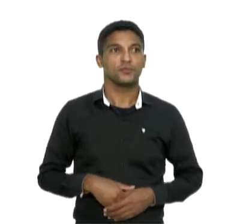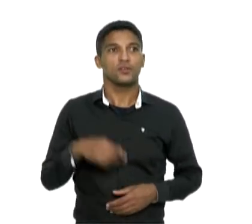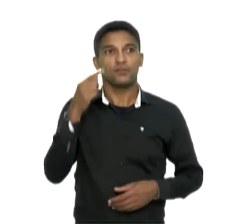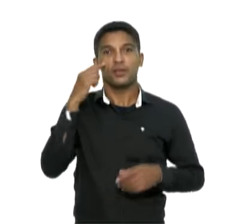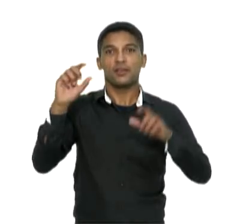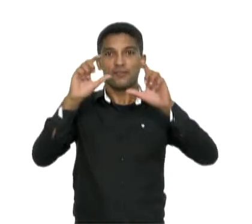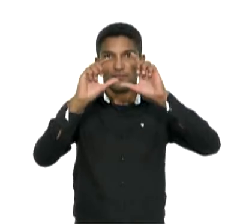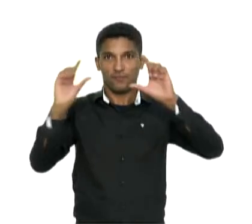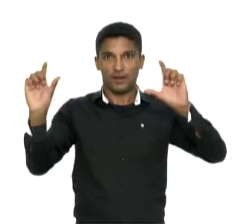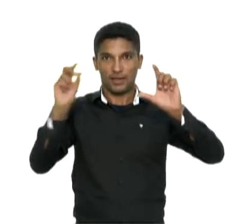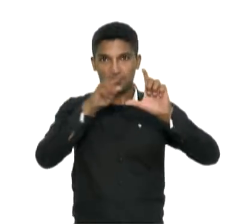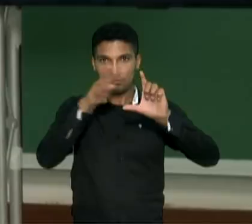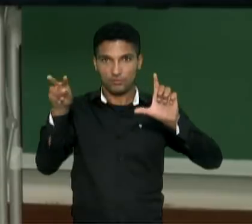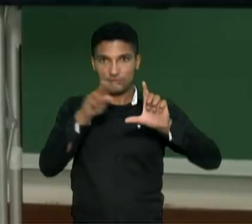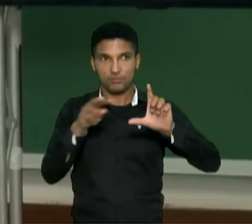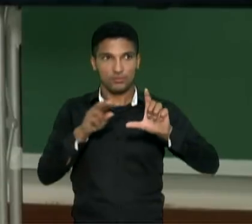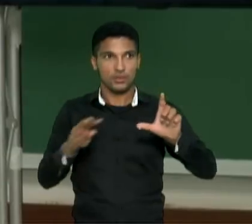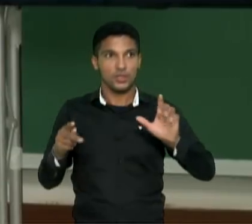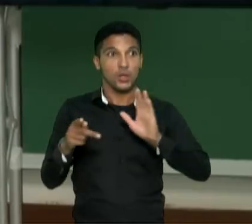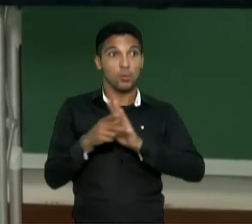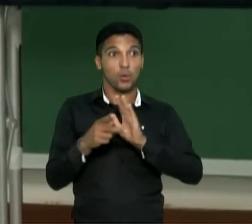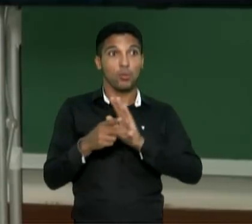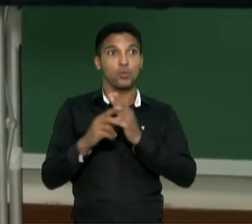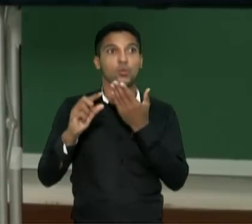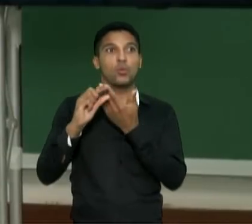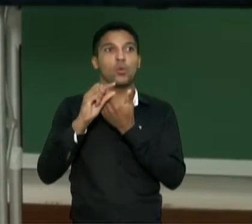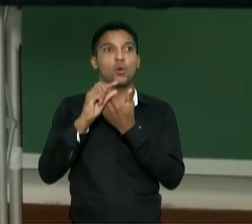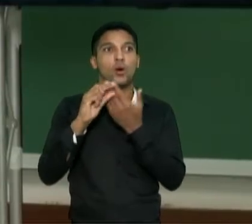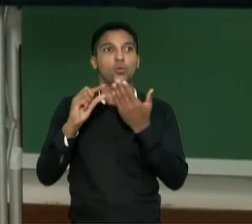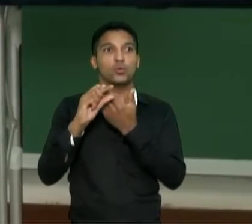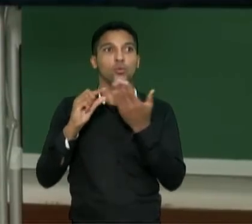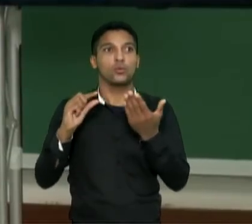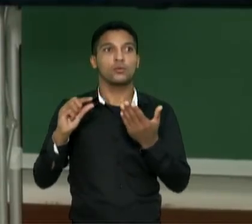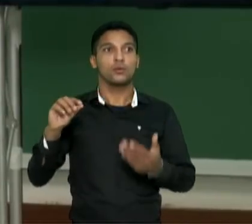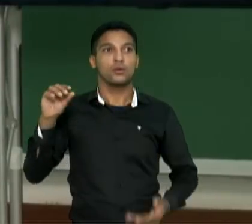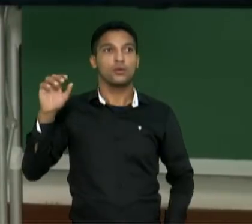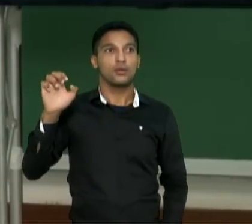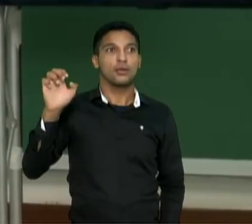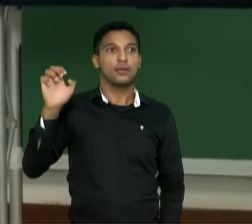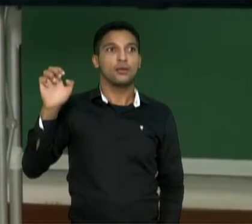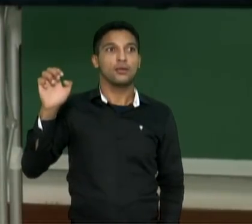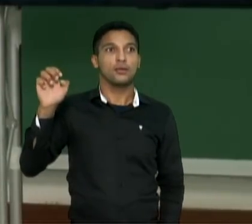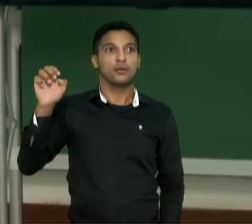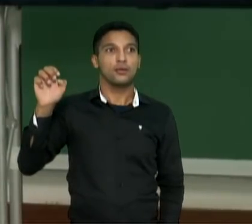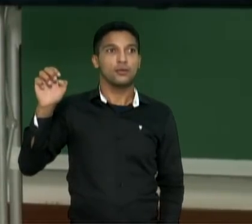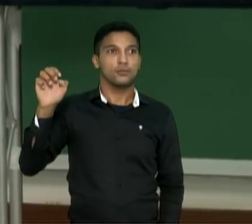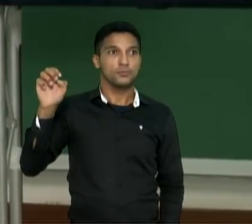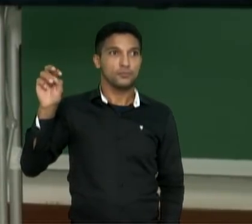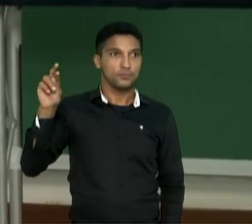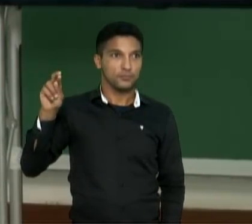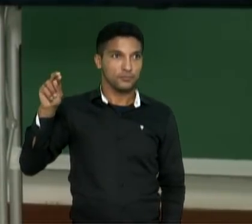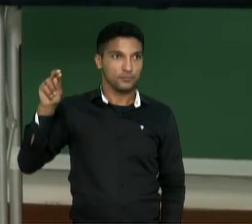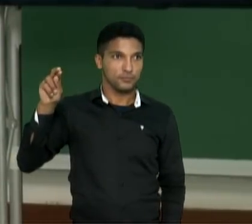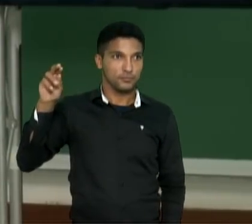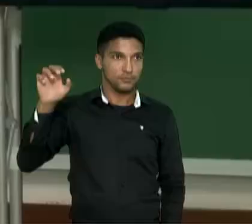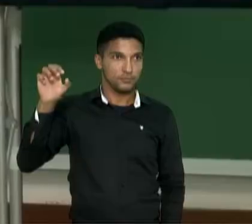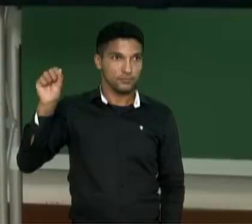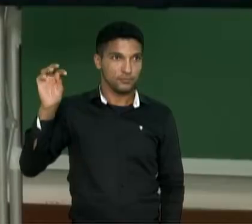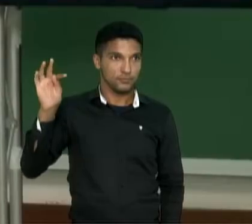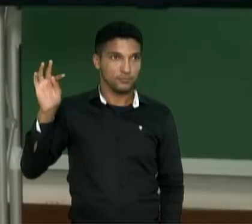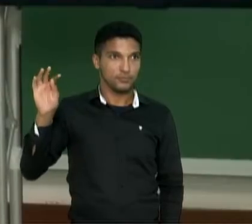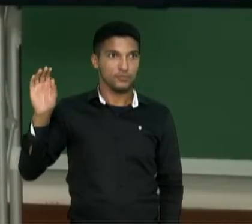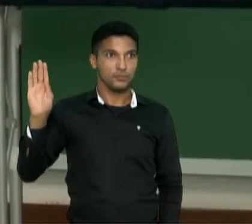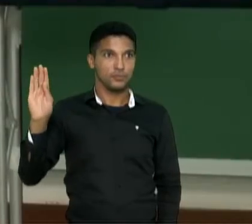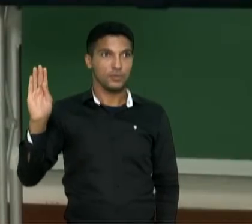do Gombrich, um grande estudioso da arte também. Então eu coloquei aqui os dois movimentos, né, que a gente está estudando, o Barroco e o